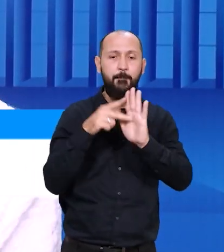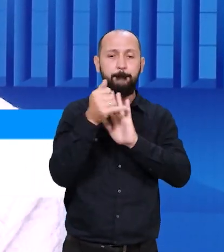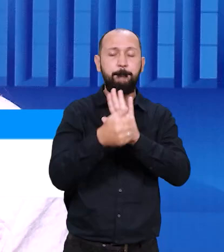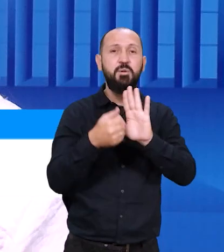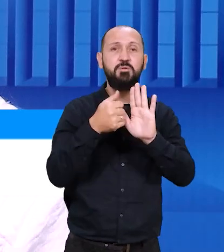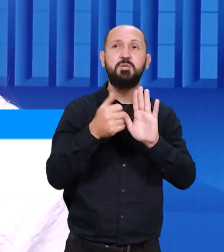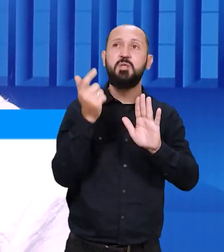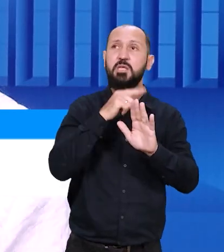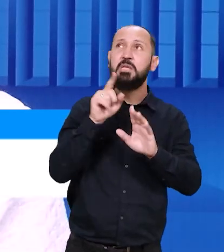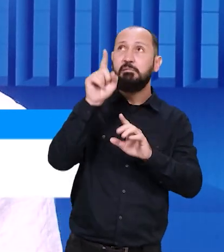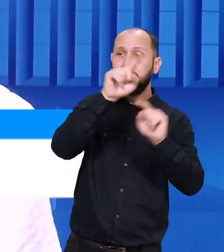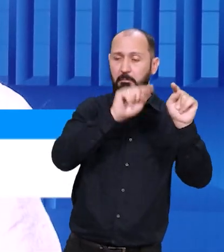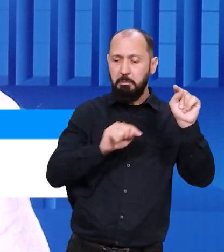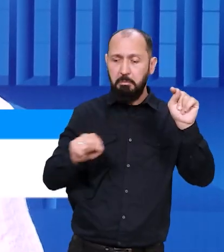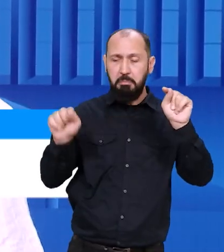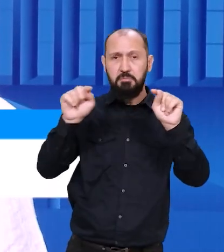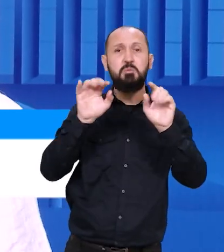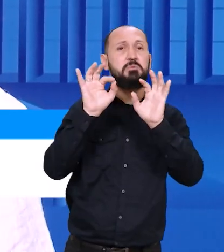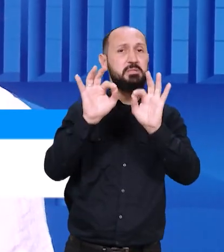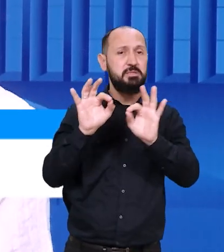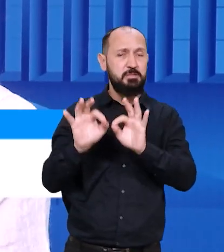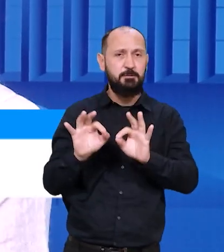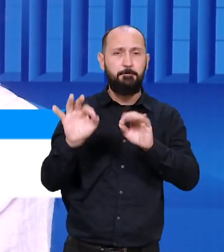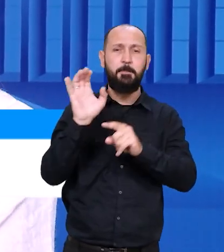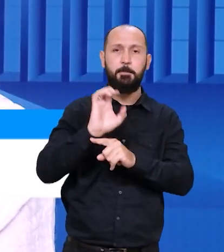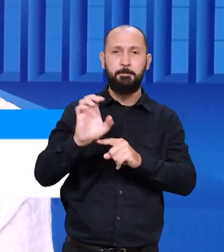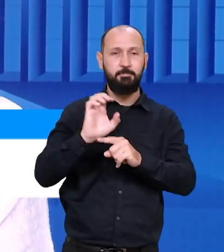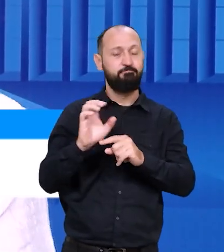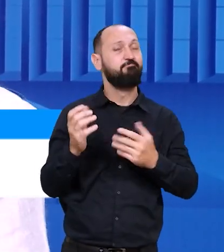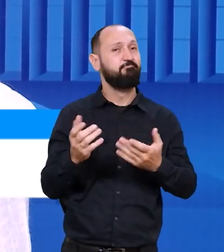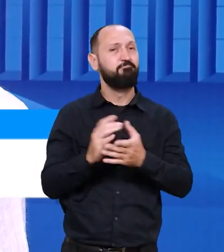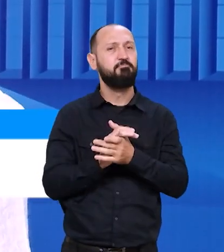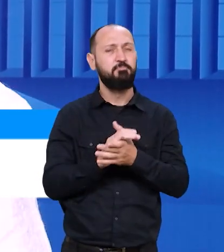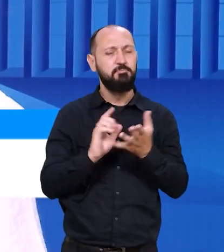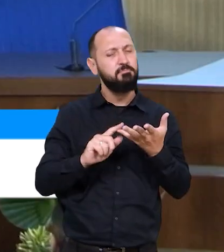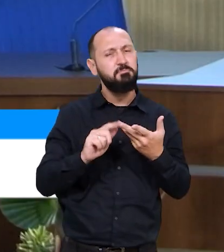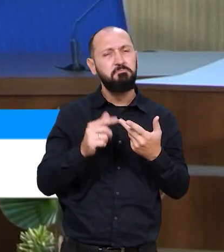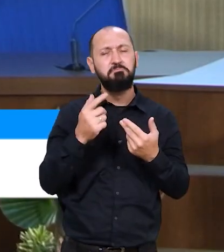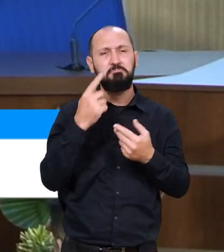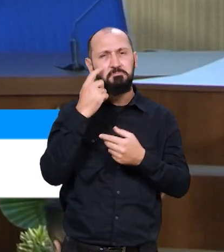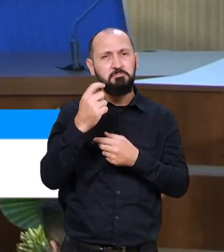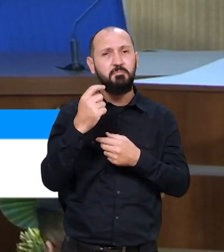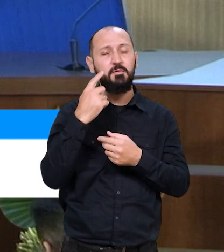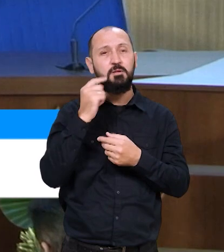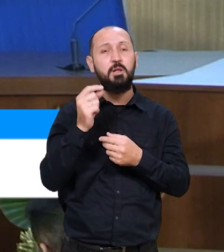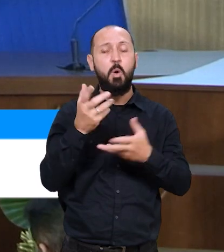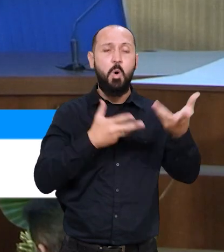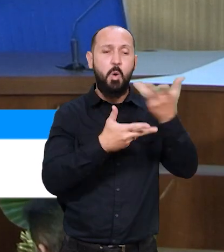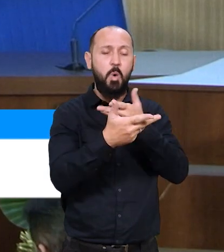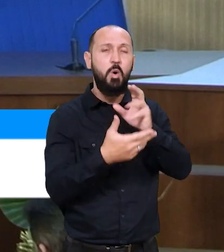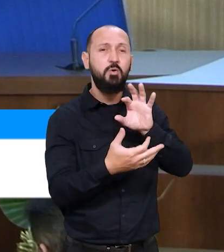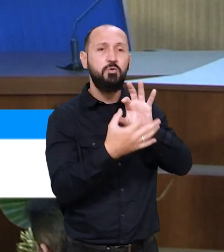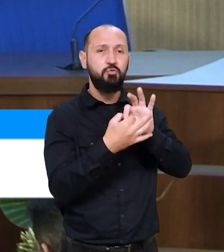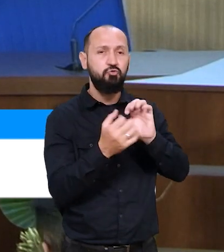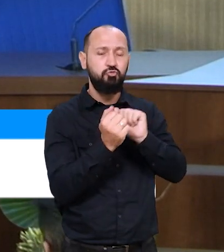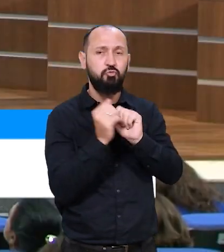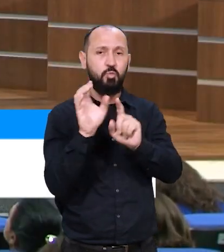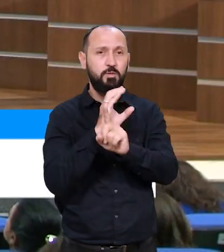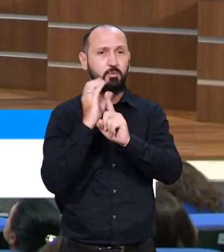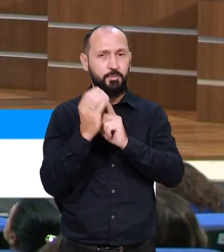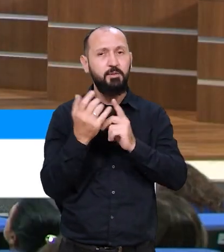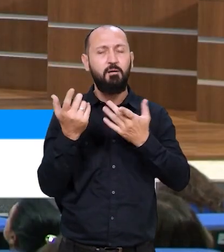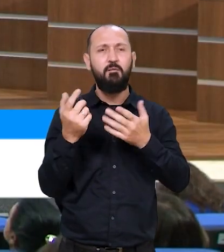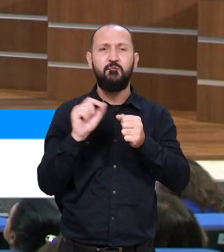elas apresentaram vários projetos que deram certo nos seus estados. E assim, muita coisa interessante